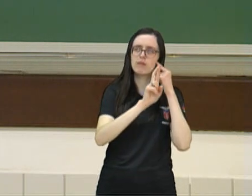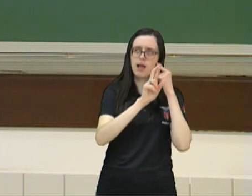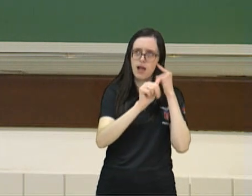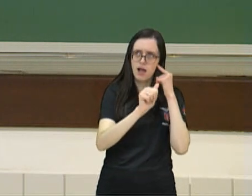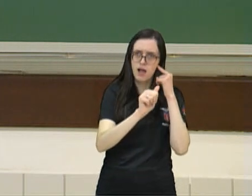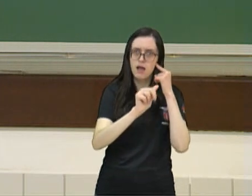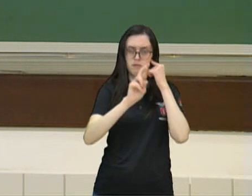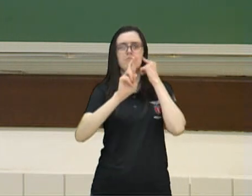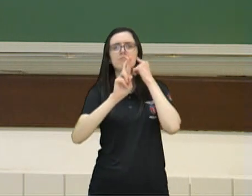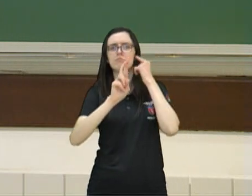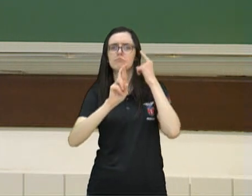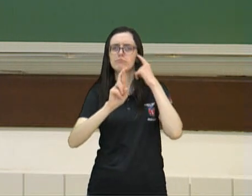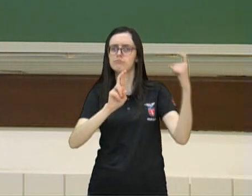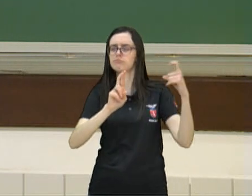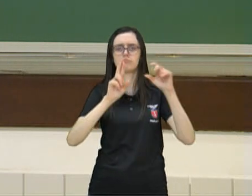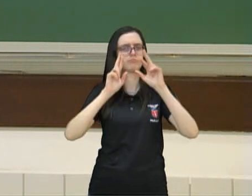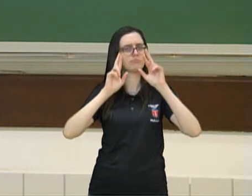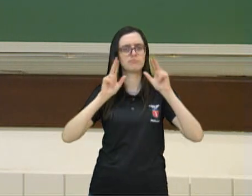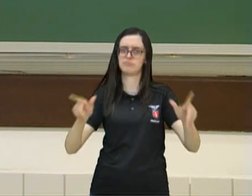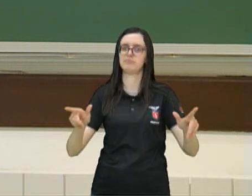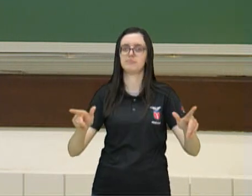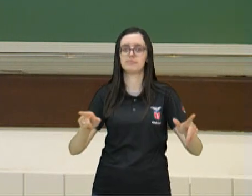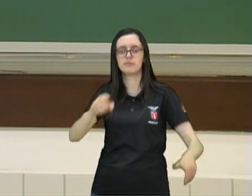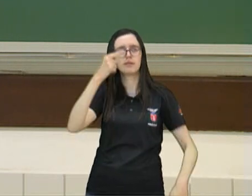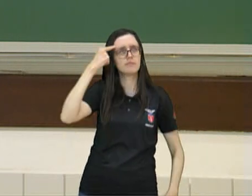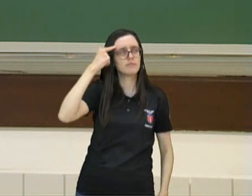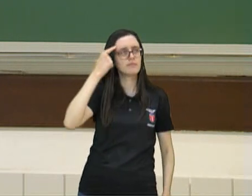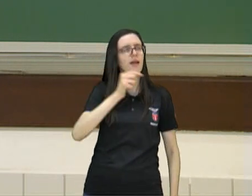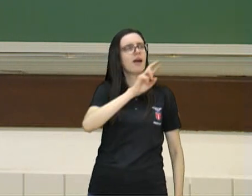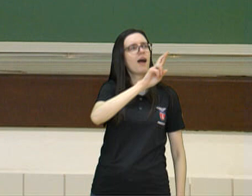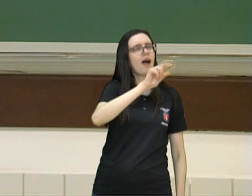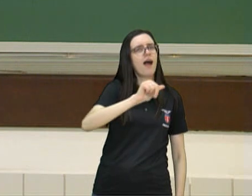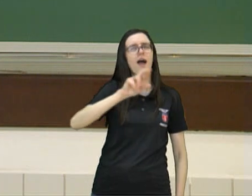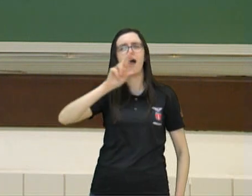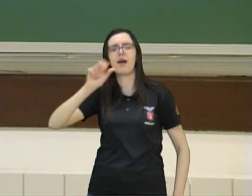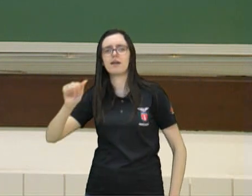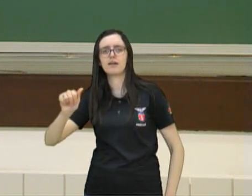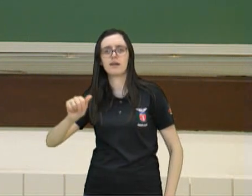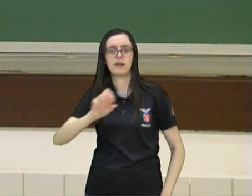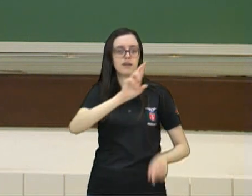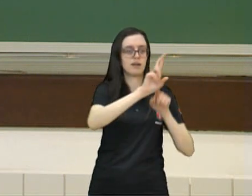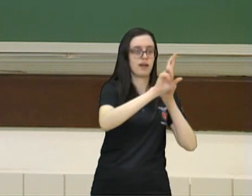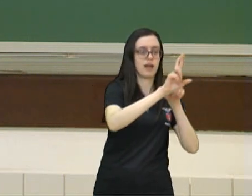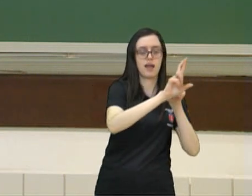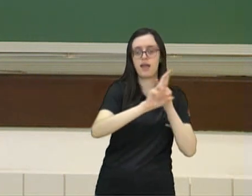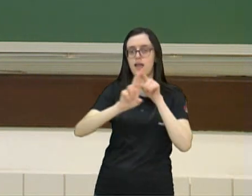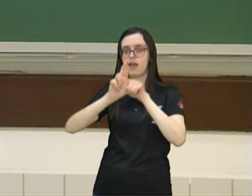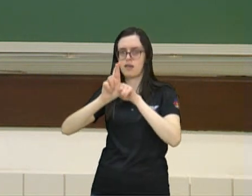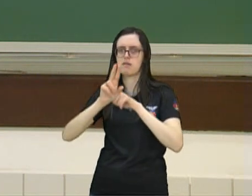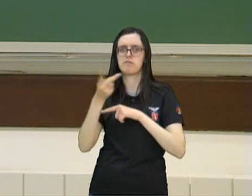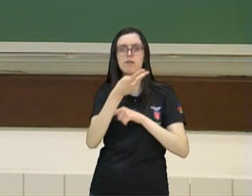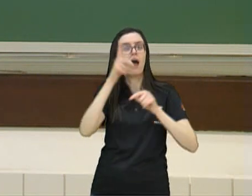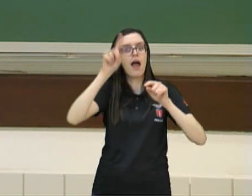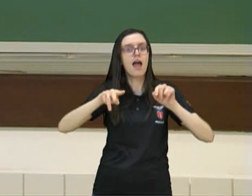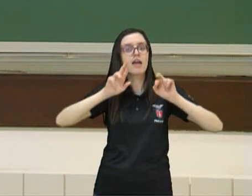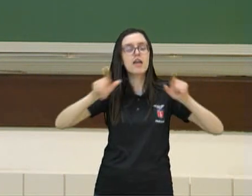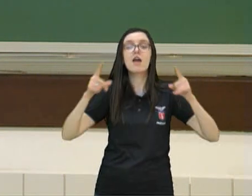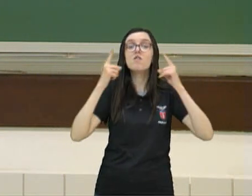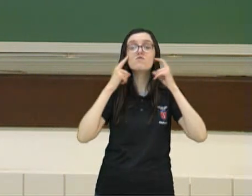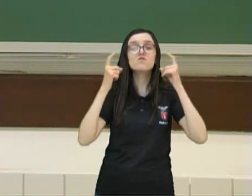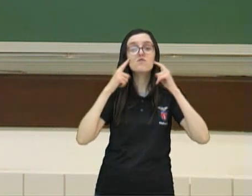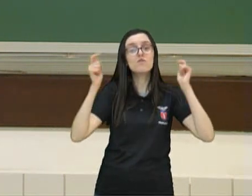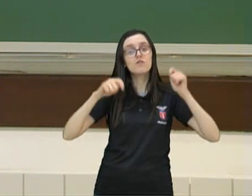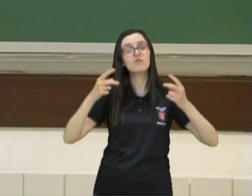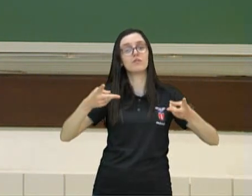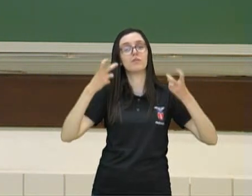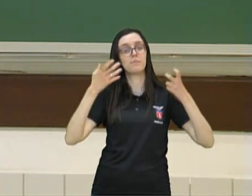R tem outro som. Falem aí a palavra em voz alta para vocês verem se vocês não conseguem perceber a diferença